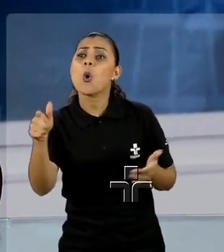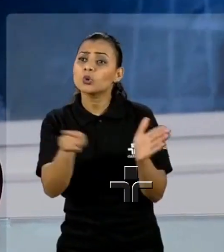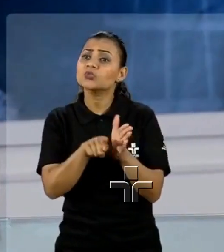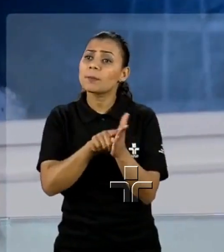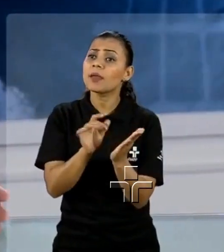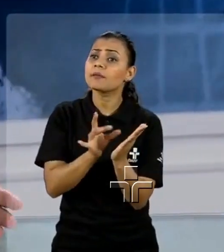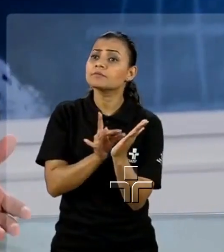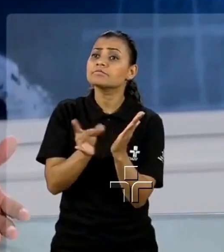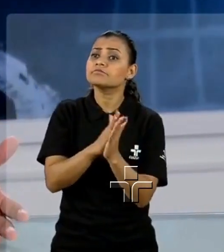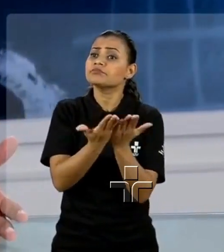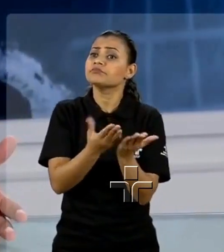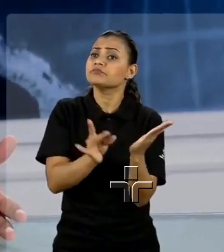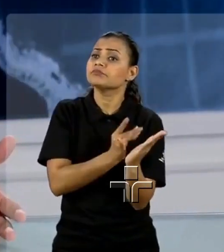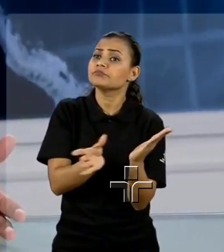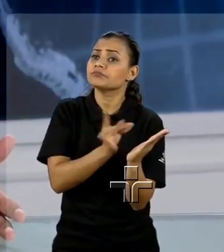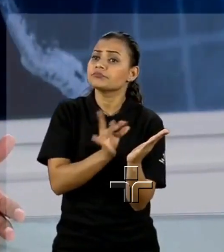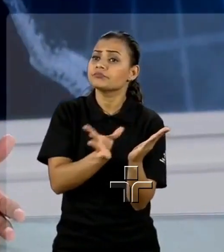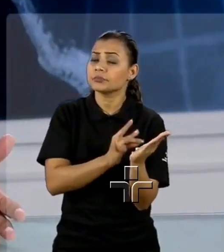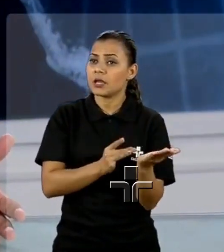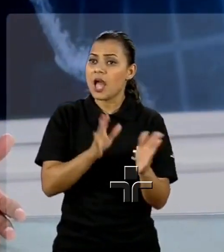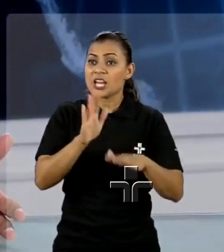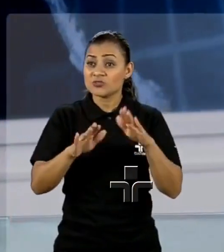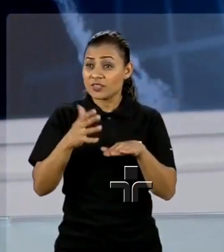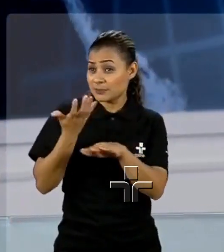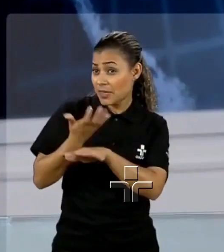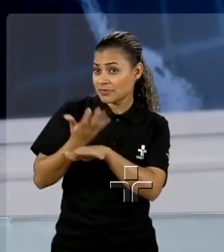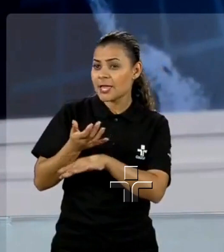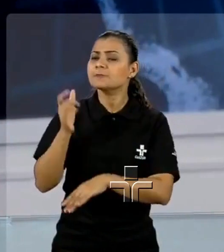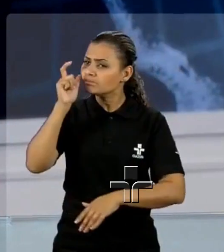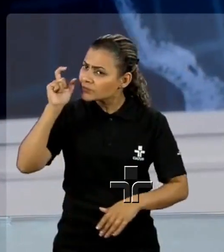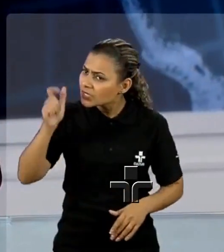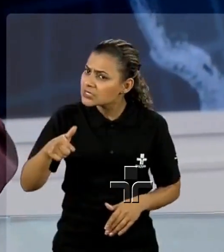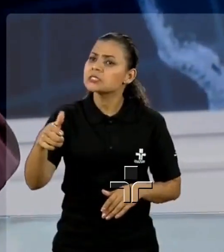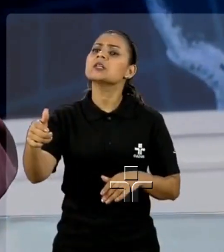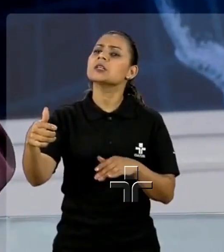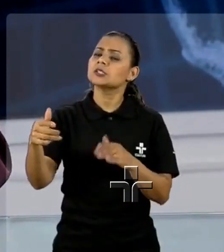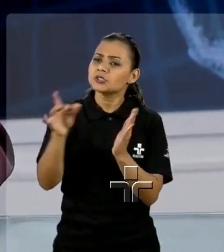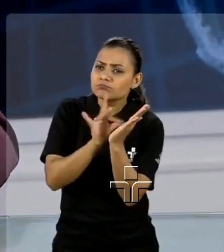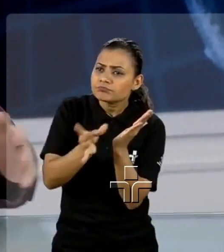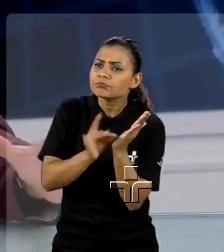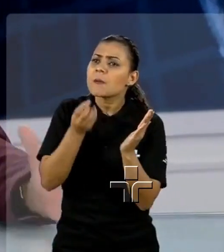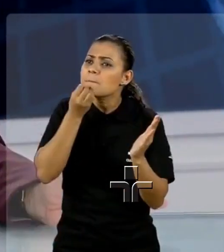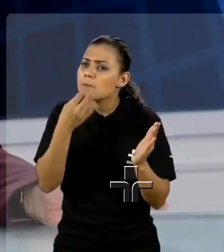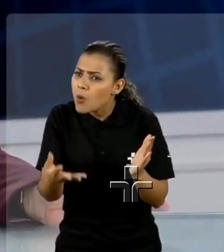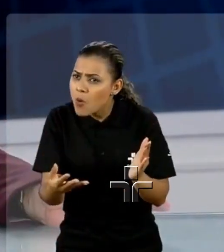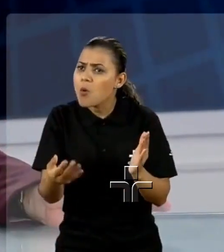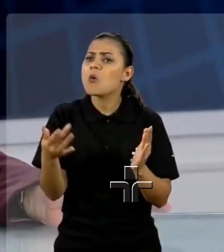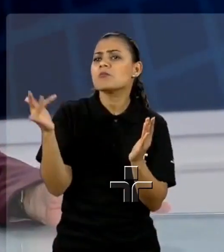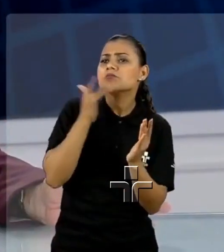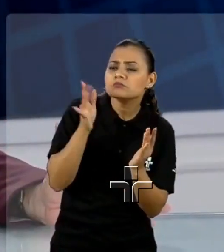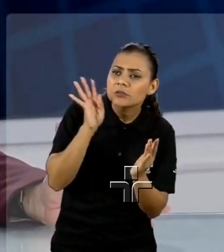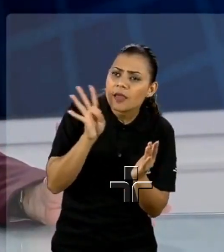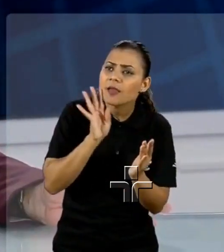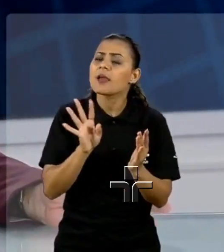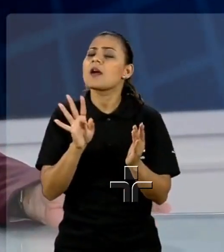papel. Apesar de ter achado a matéria super interessante, concordar que a leitura no papel ela tem uma temporalidade distinta